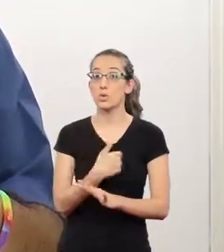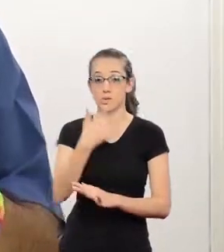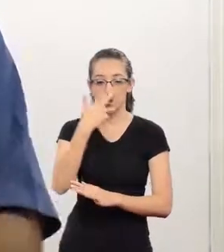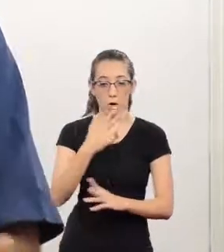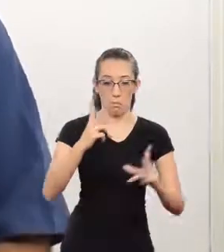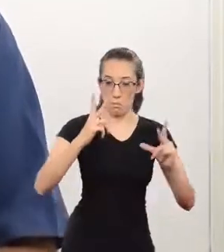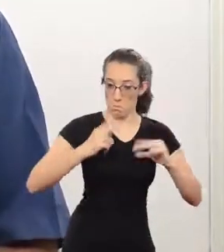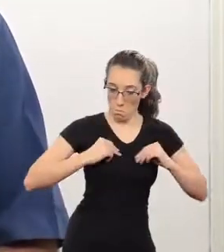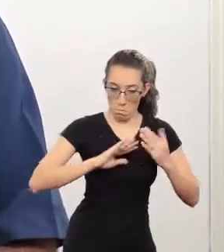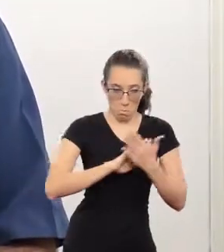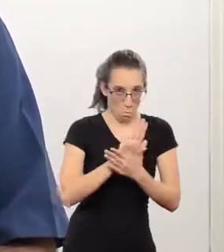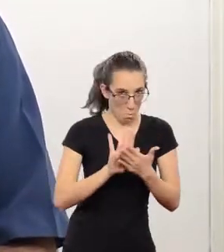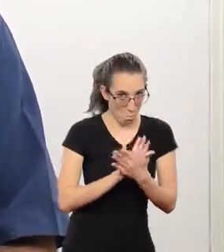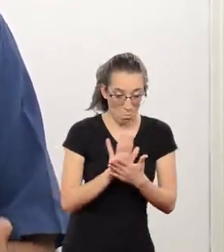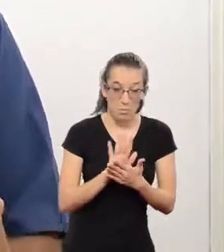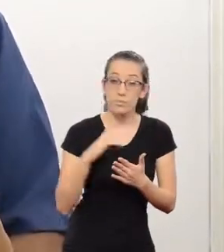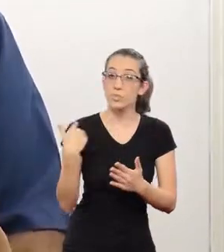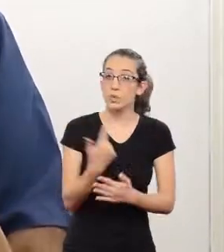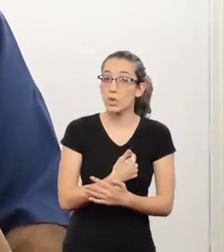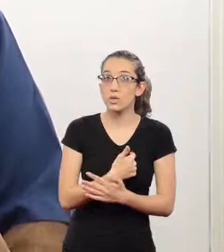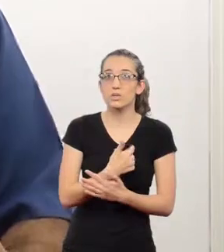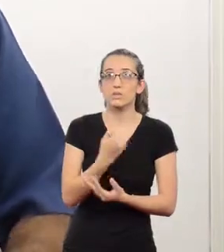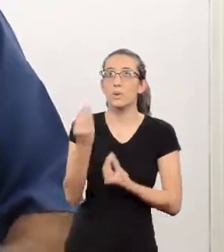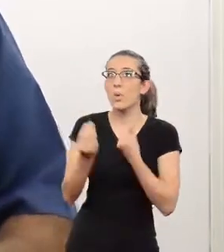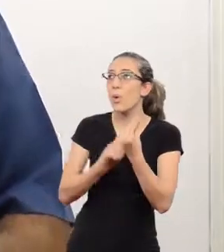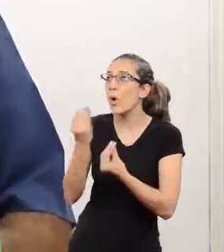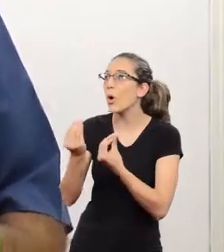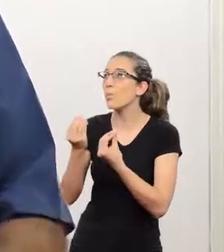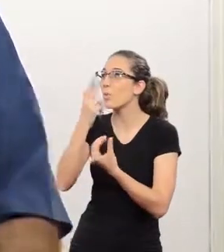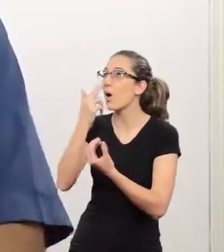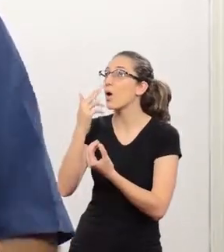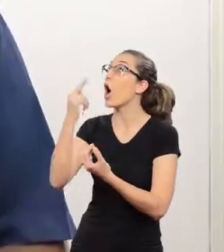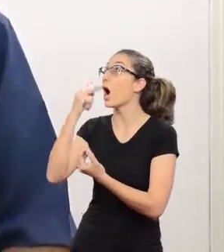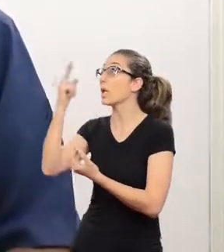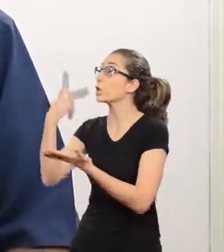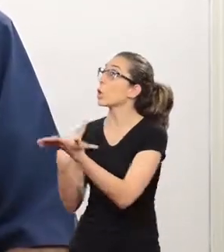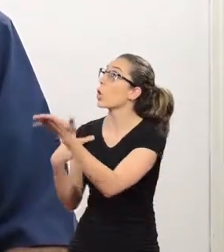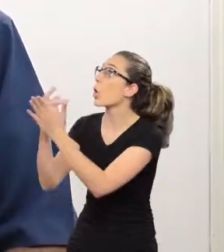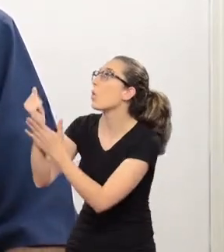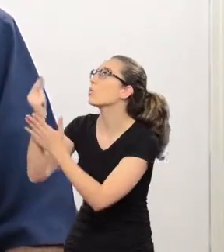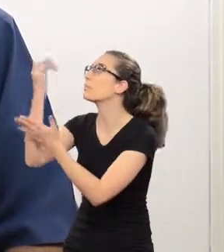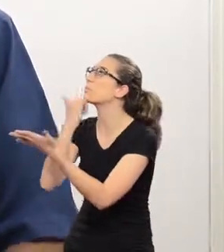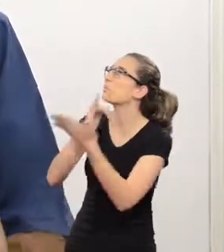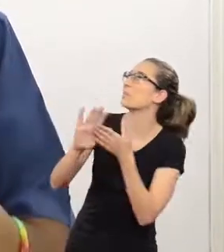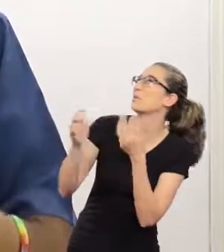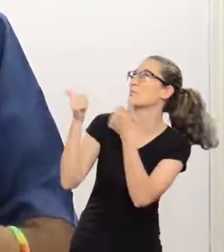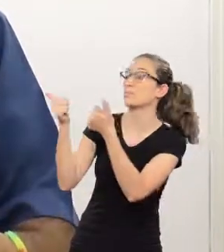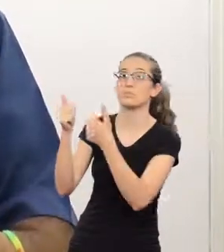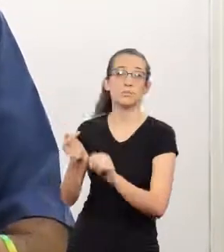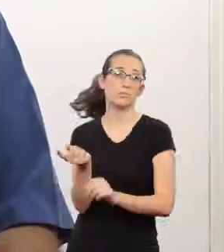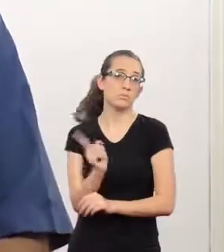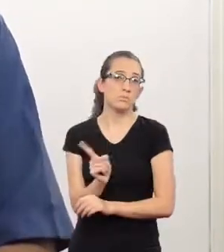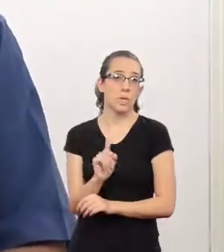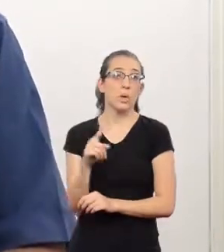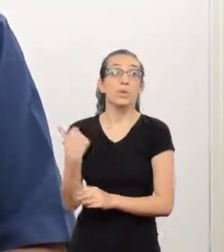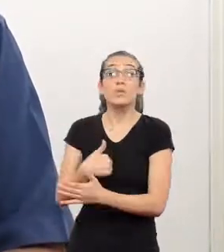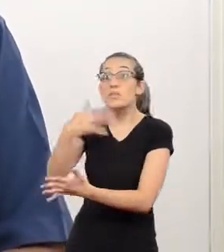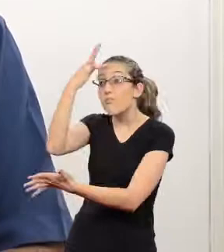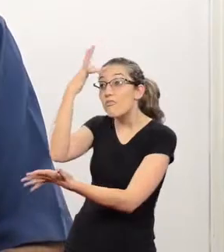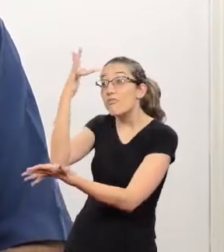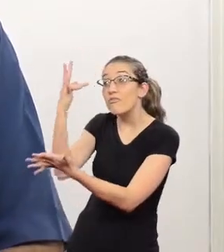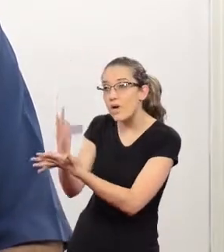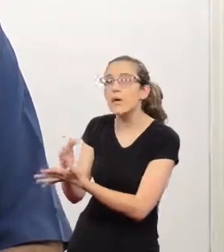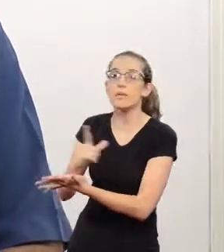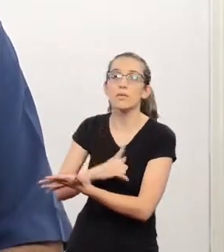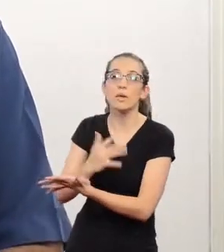temos nenhum mérito diante de deus nós não somos não temos como chegar e comprar algo de deus é pela fé que nós recebemos a